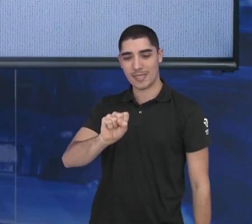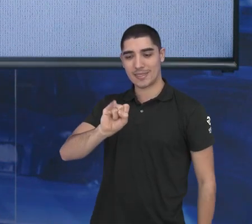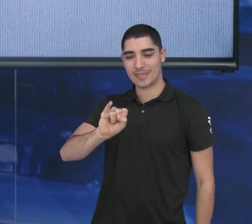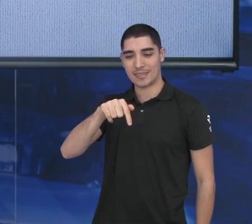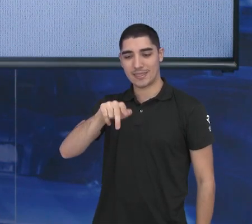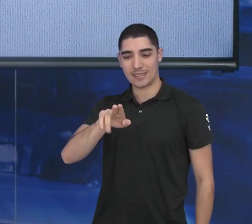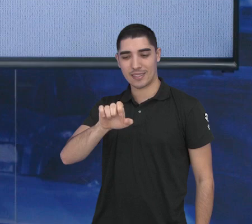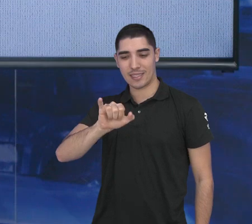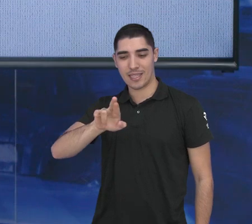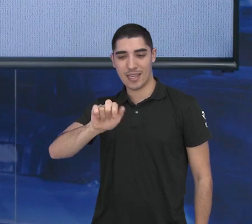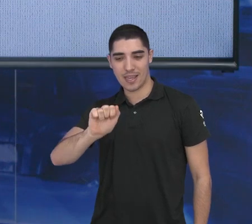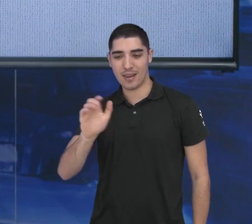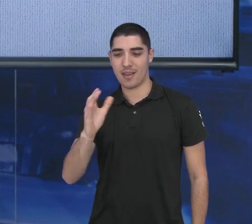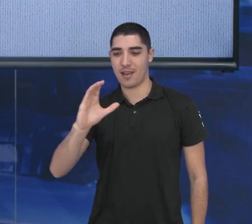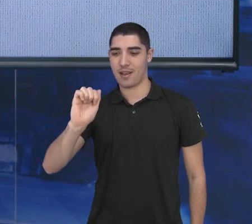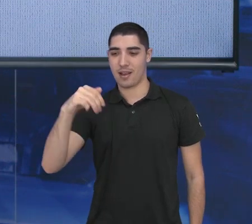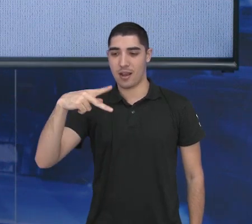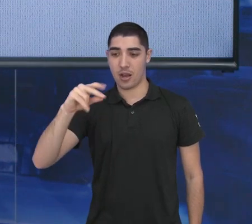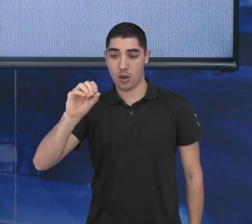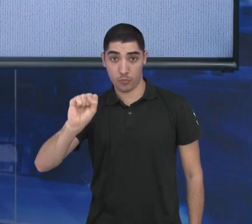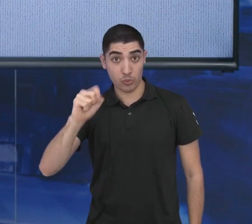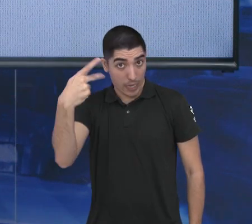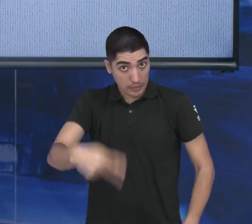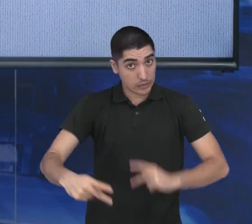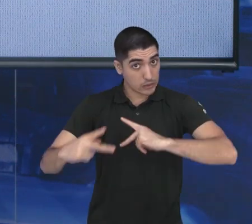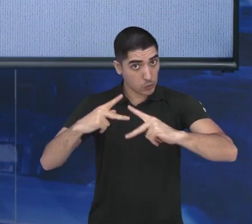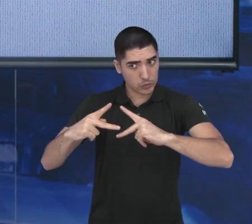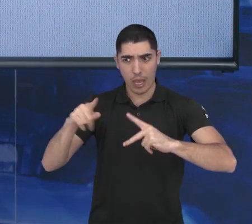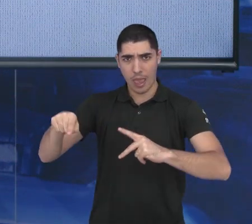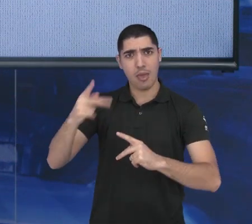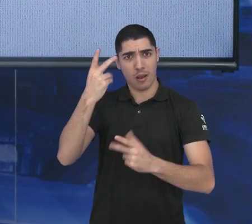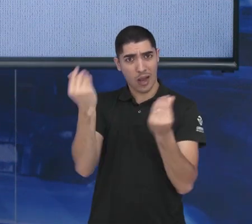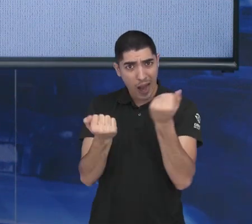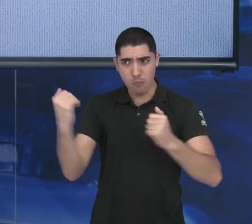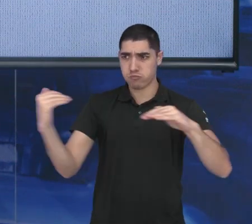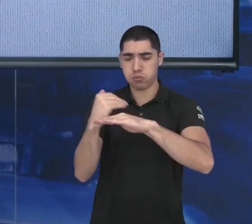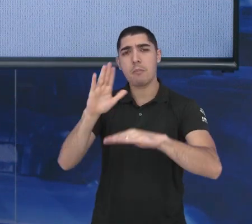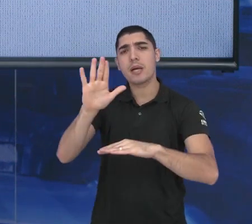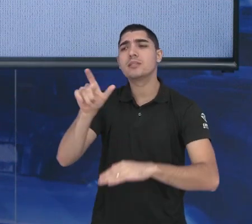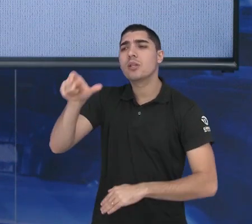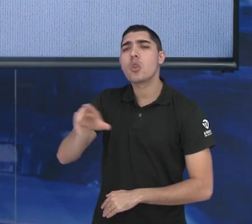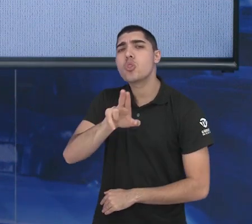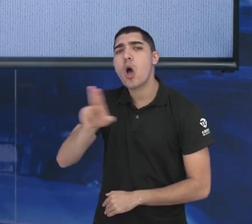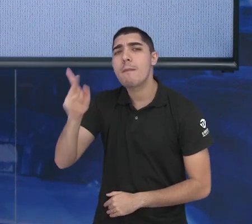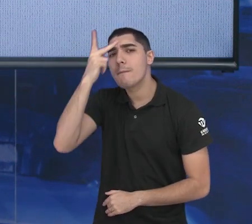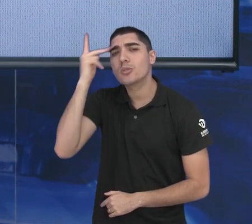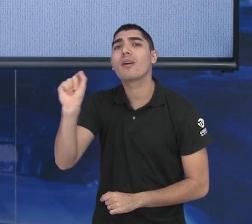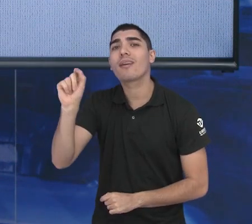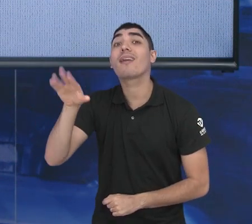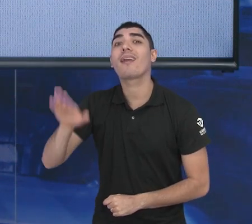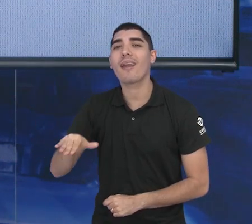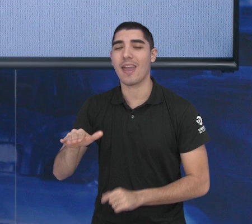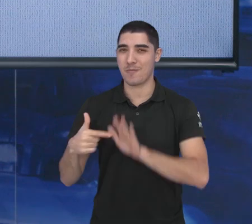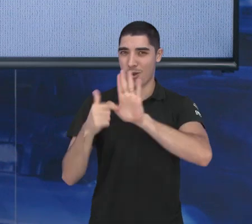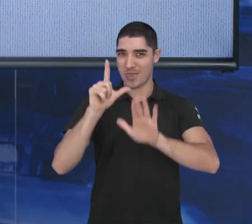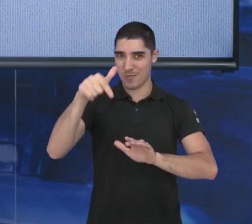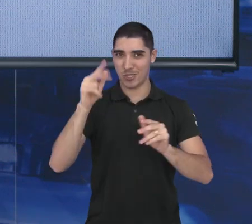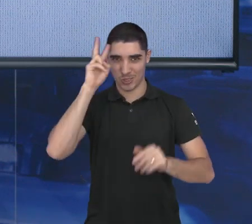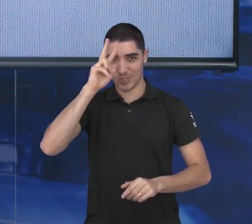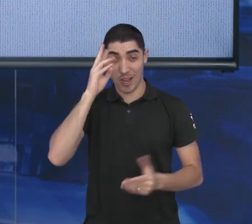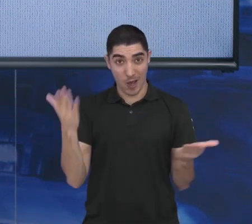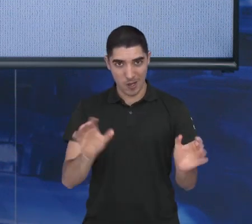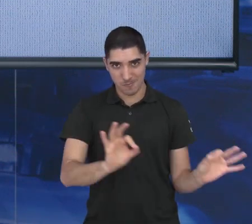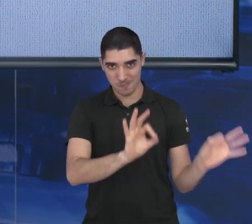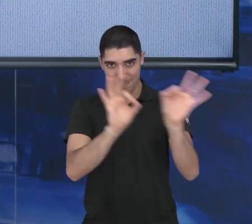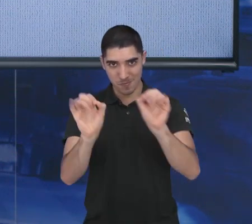dos Campos, é uma das mais movimentadas da cidade, né? Agora você sabe quem foi esse homem? Daqui a pouco tem a história dele. Então vamos